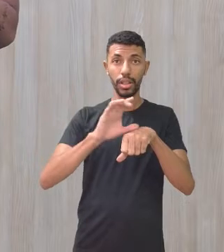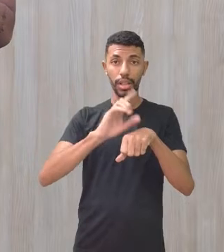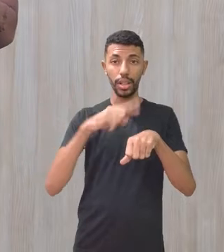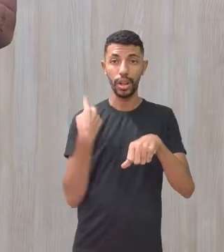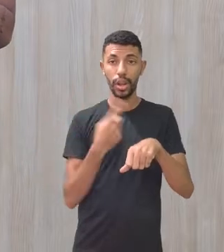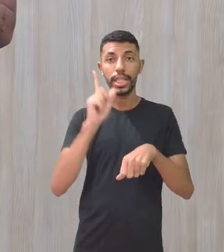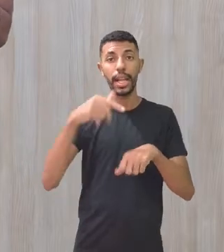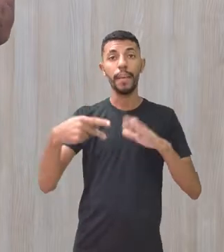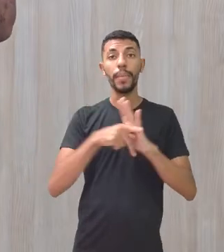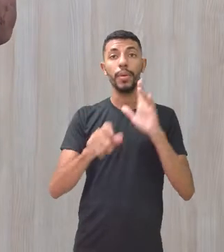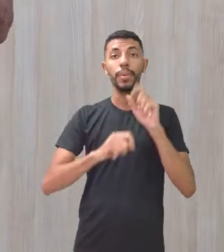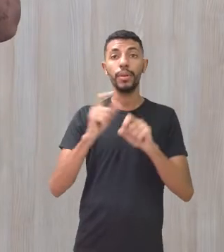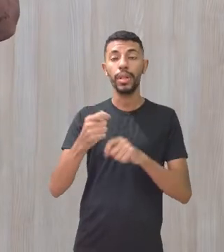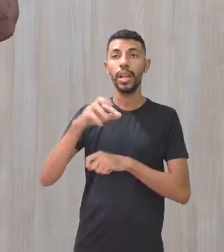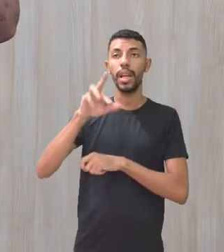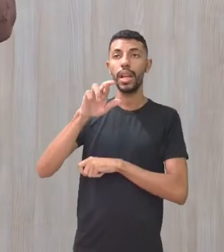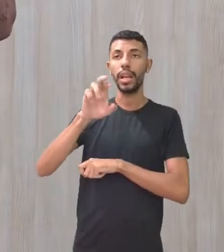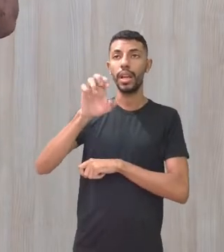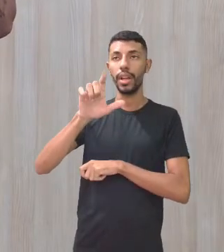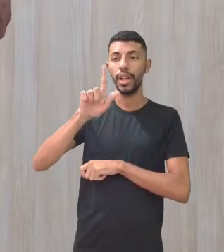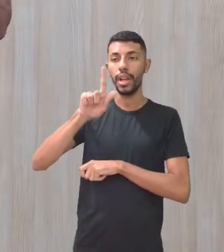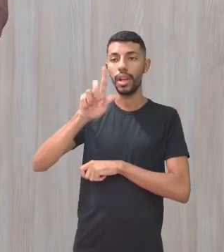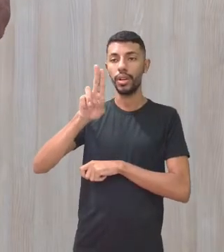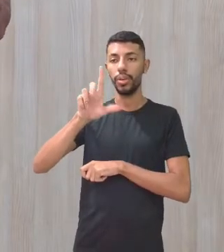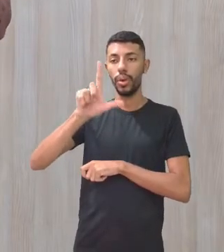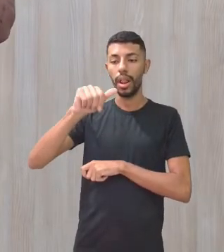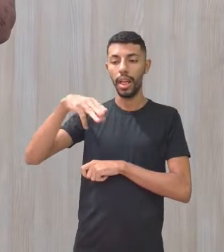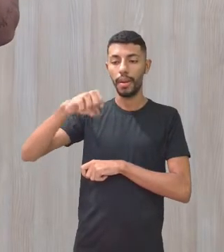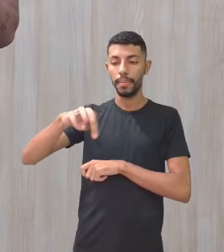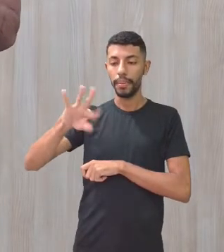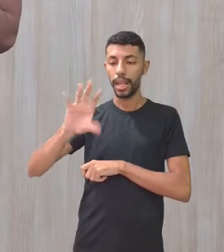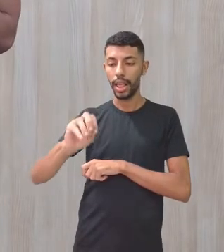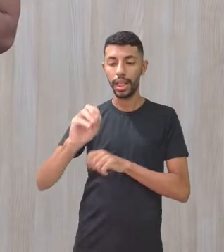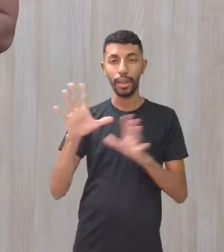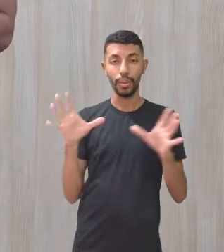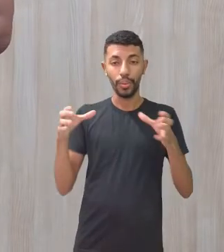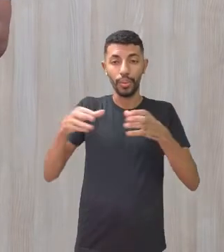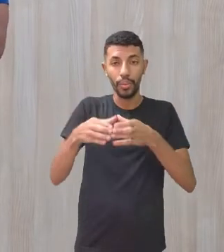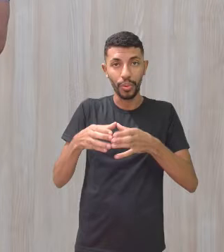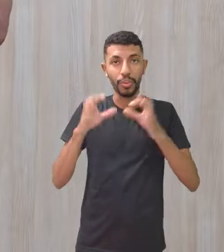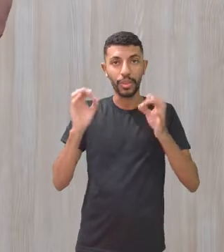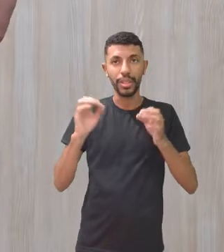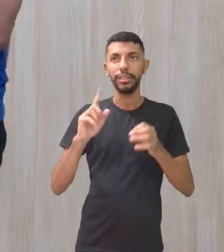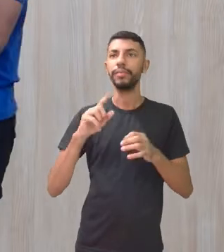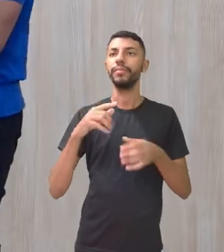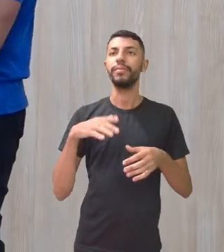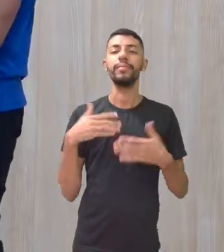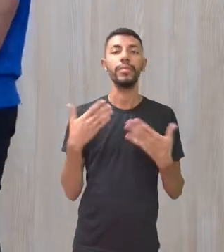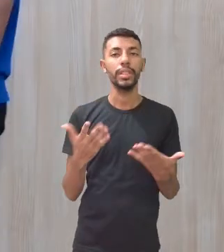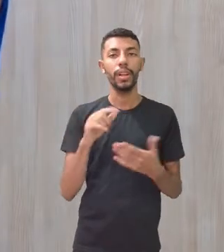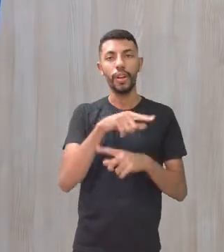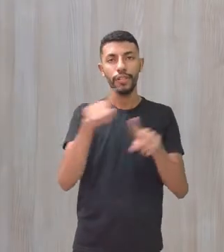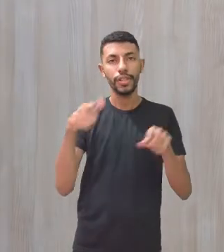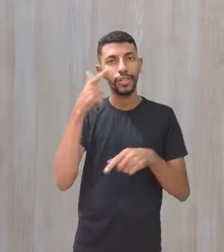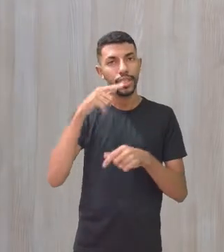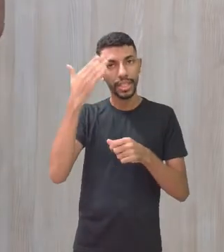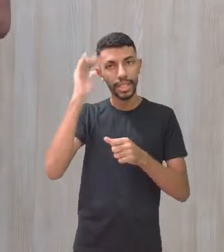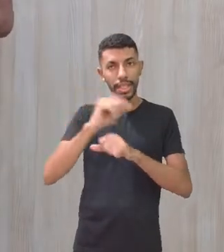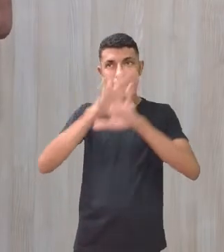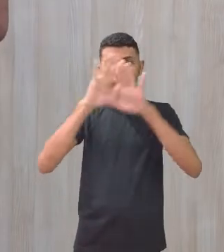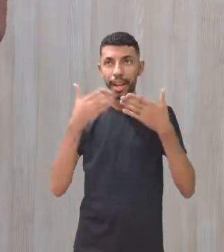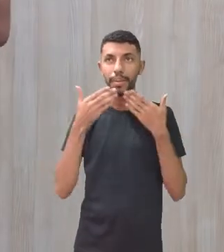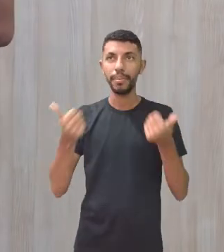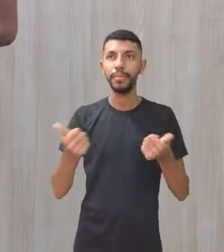pode dizer assim, né? Fazendo uma analogia, uma ligação aí entre as coisas, né? Para vocês poderem entender